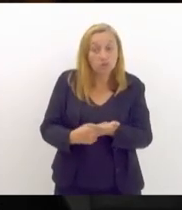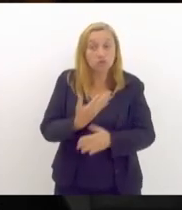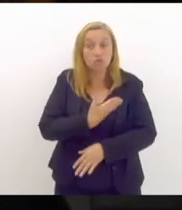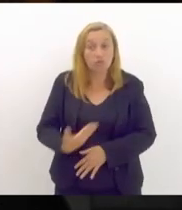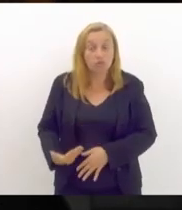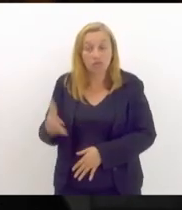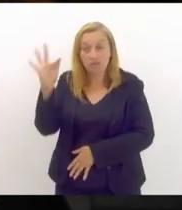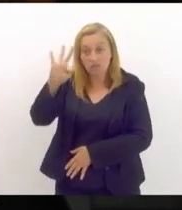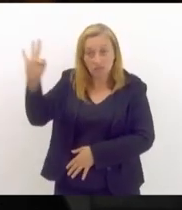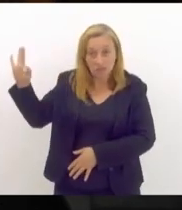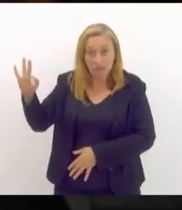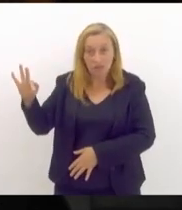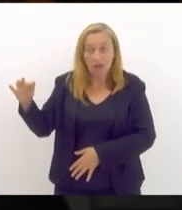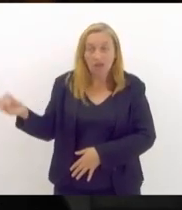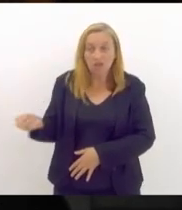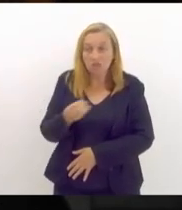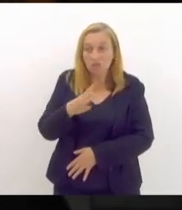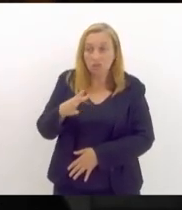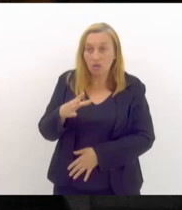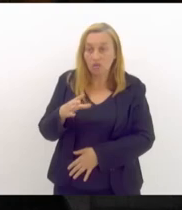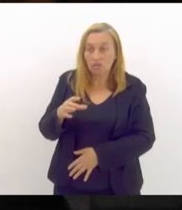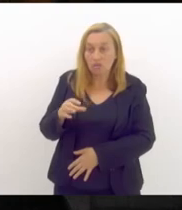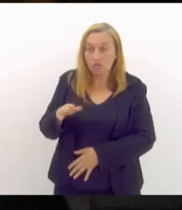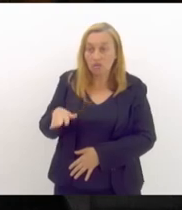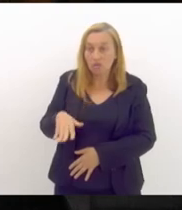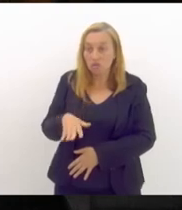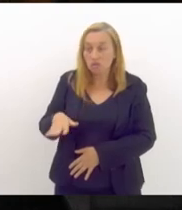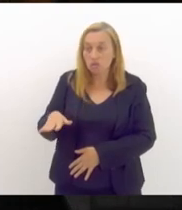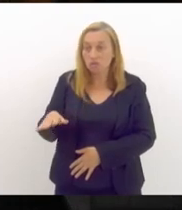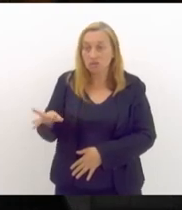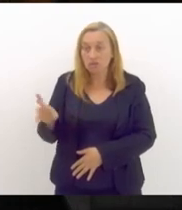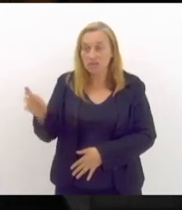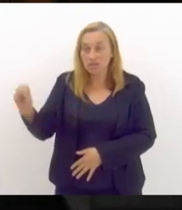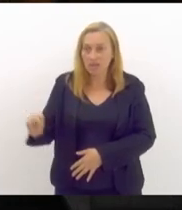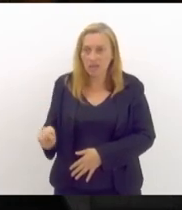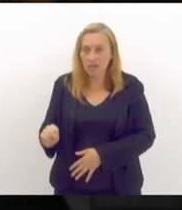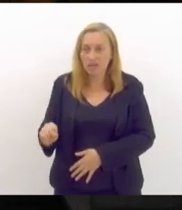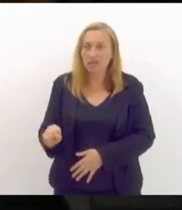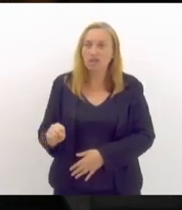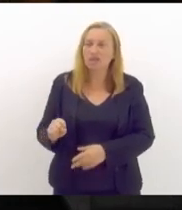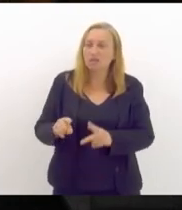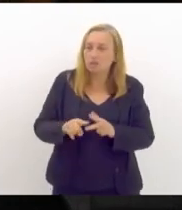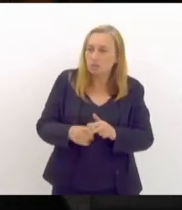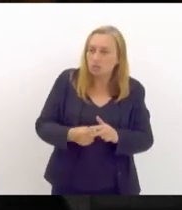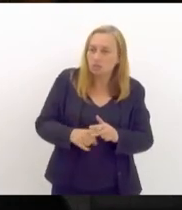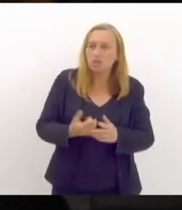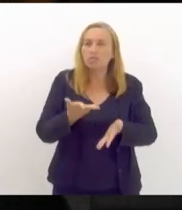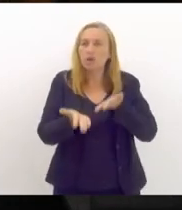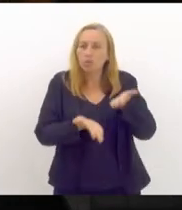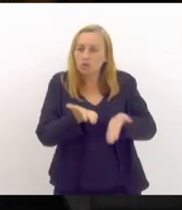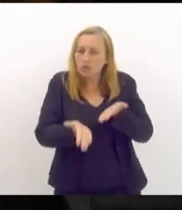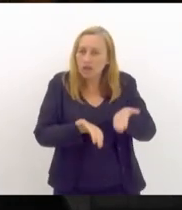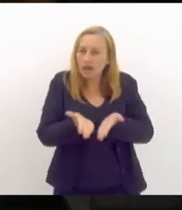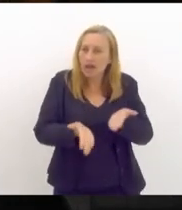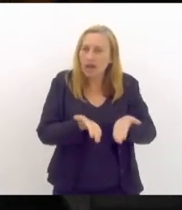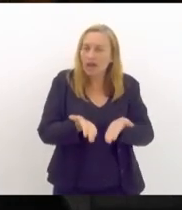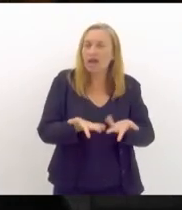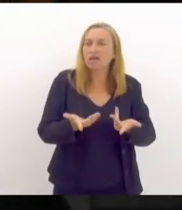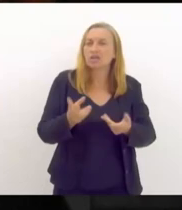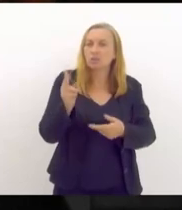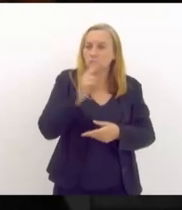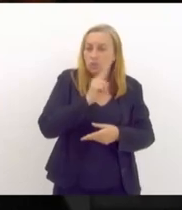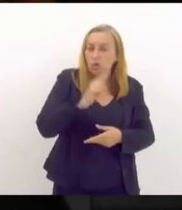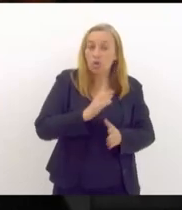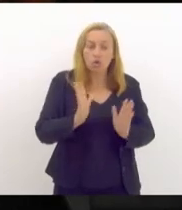a nova subida da Serra e a manutenção feita pelo dnit a manutenção para cuidar de emergência que hoje praticamente